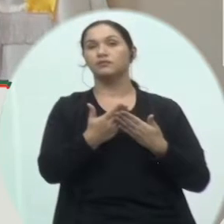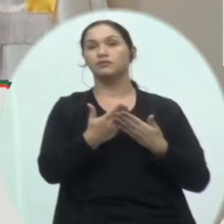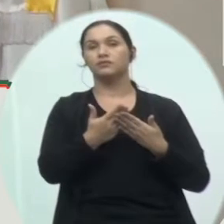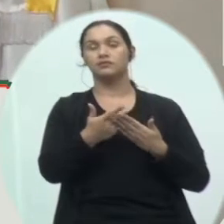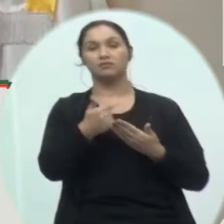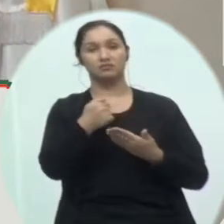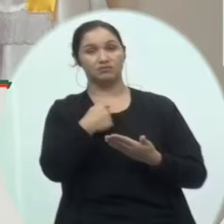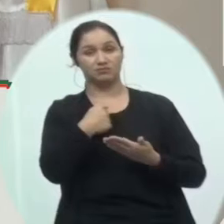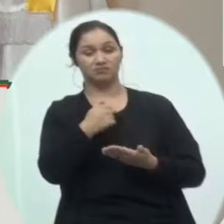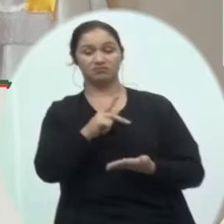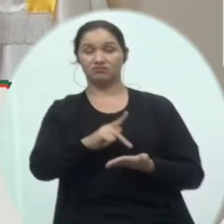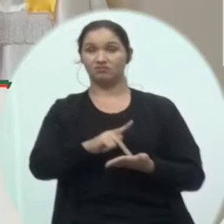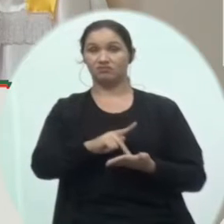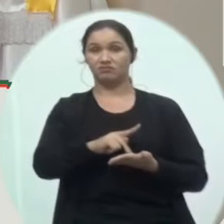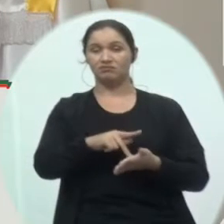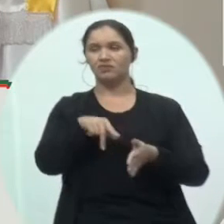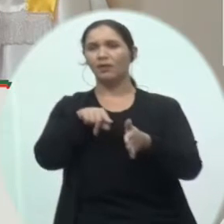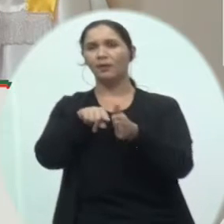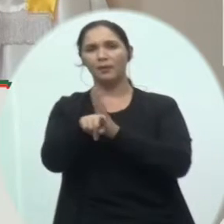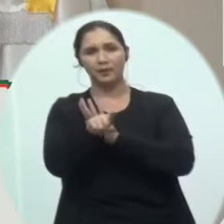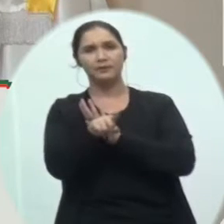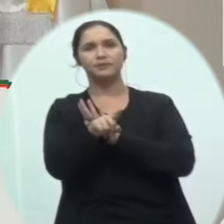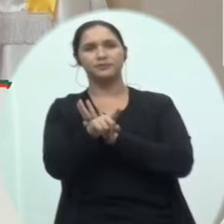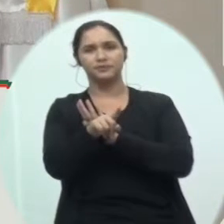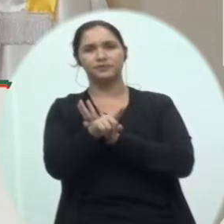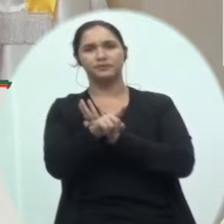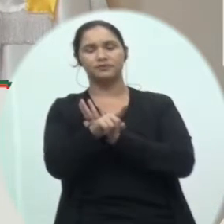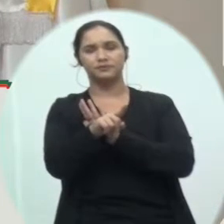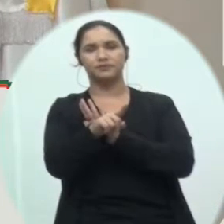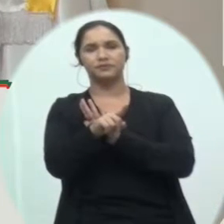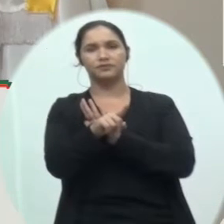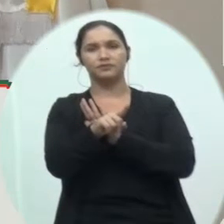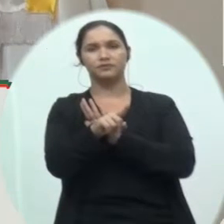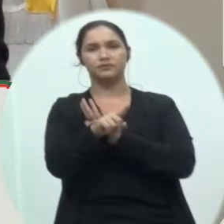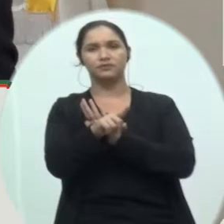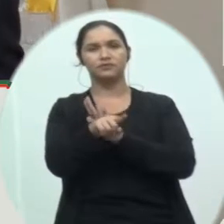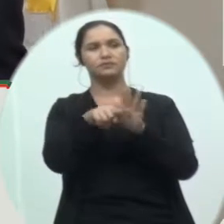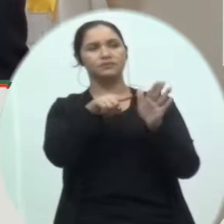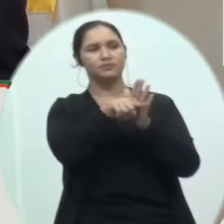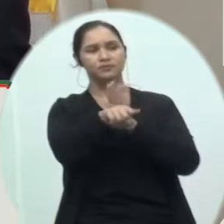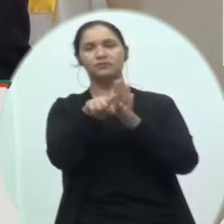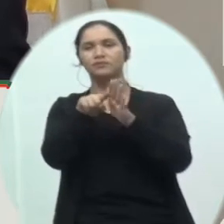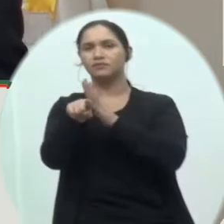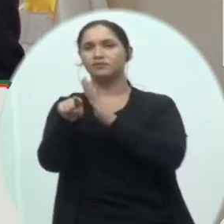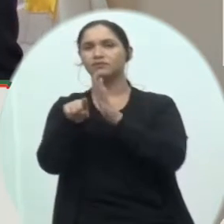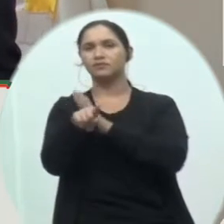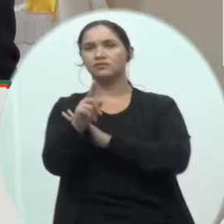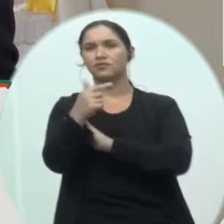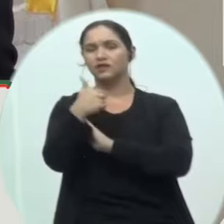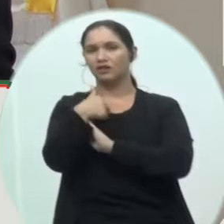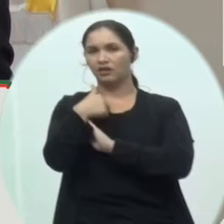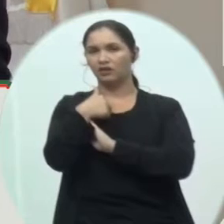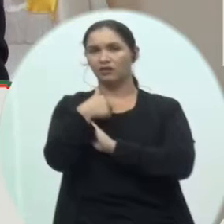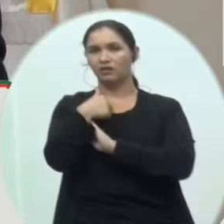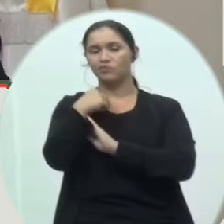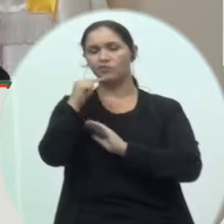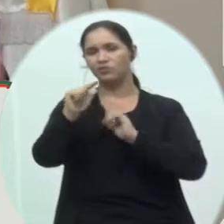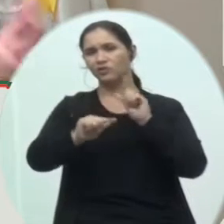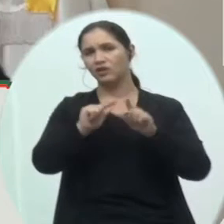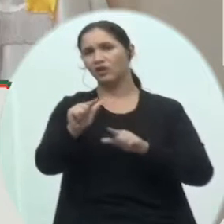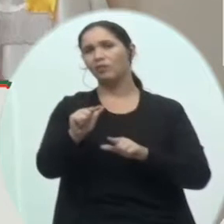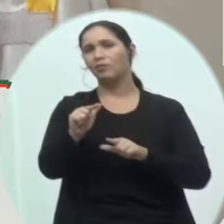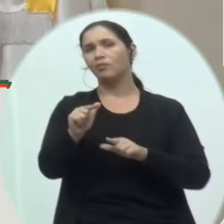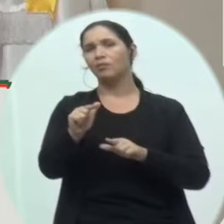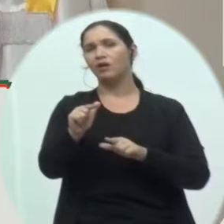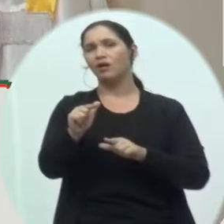Eu até, na verdade, eu queria perguntar aos nobres vereadores, como eu estou há bem pouco tempo aqui na Câmara, como é que é